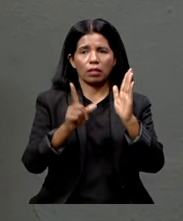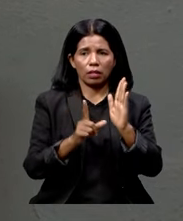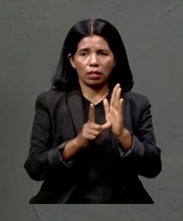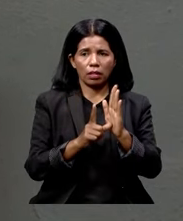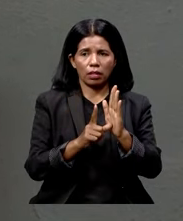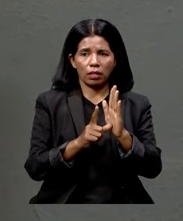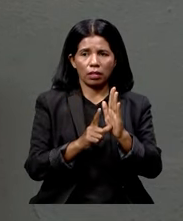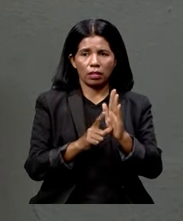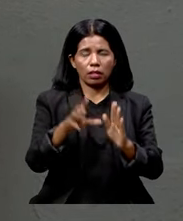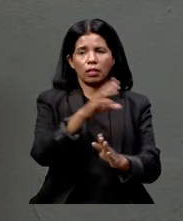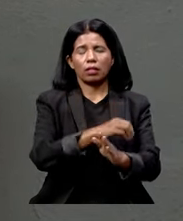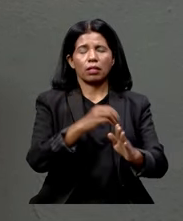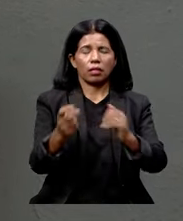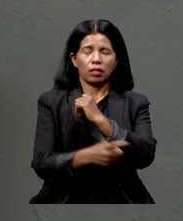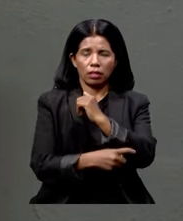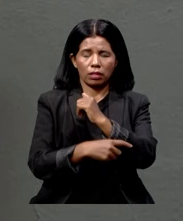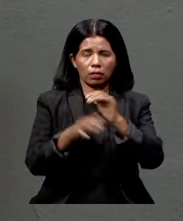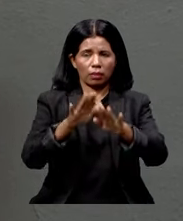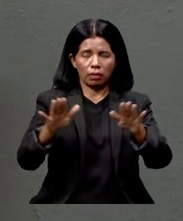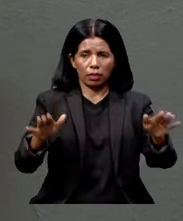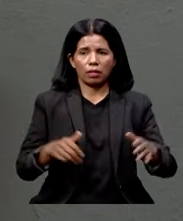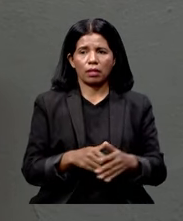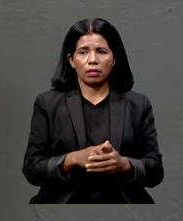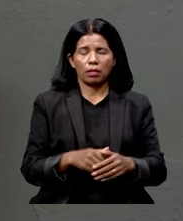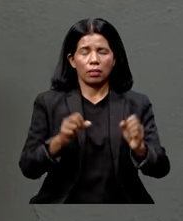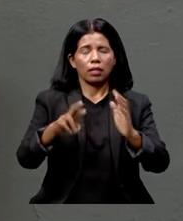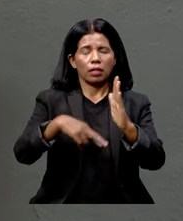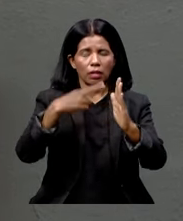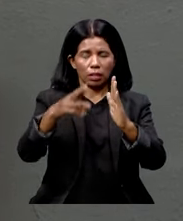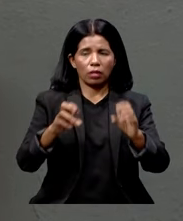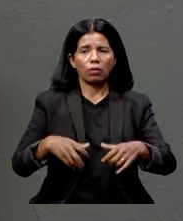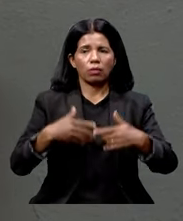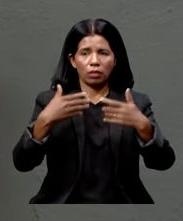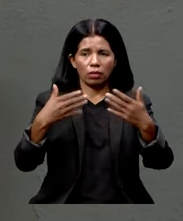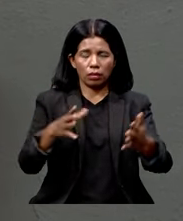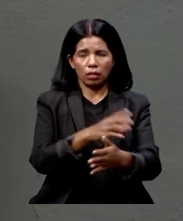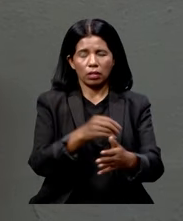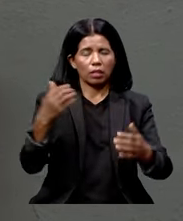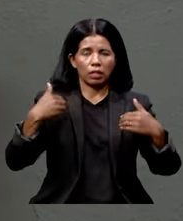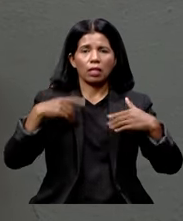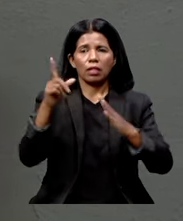huku anak-anak ni. I hela. De be regula hela la bari sira oi sa castigo oi sa julga ni hela lei.